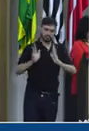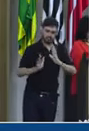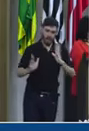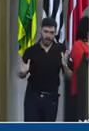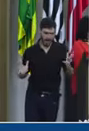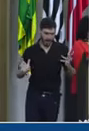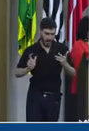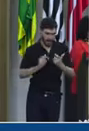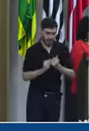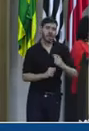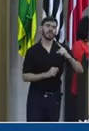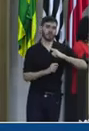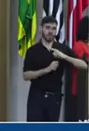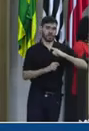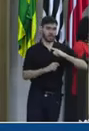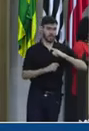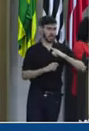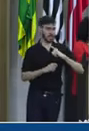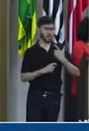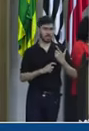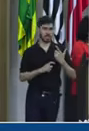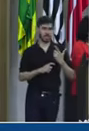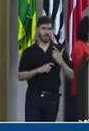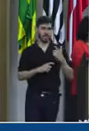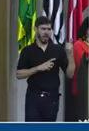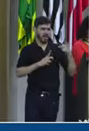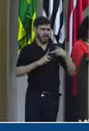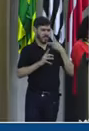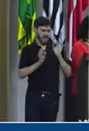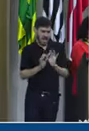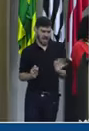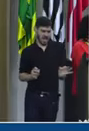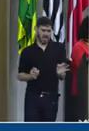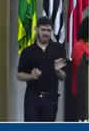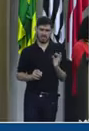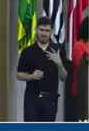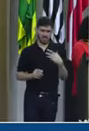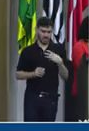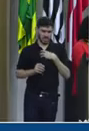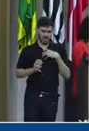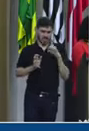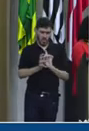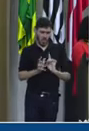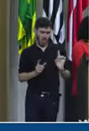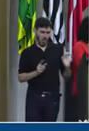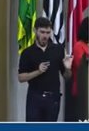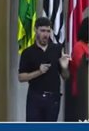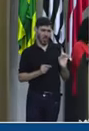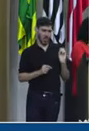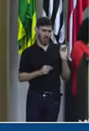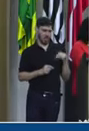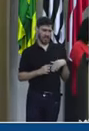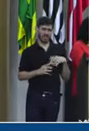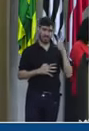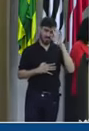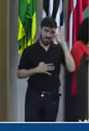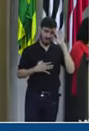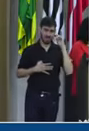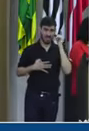extraordinário. E a gente ouvia ela falar dessa forma humilde, às vezes ainda me sinto excluída. Imagina a mulher